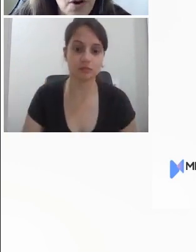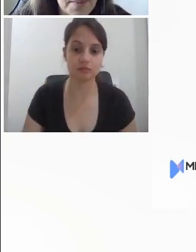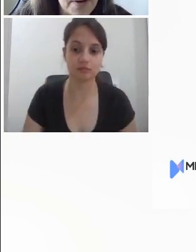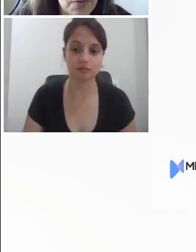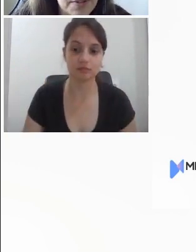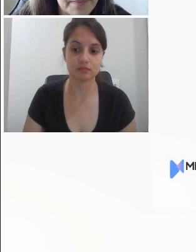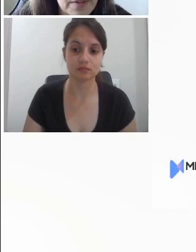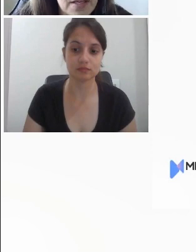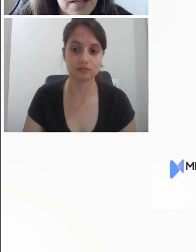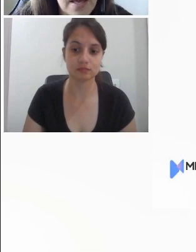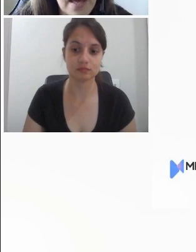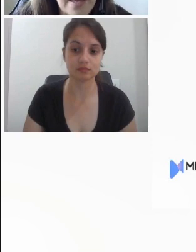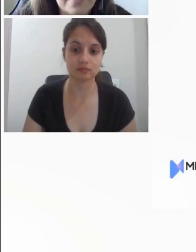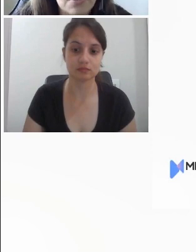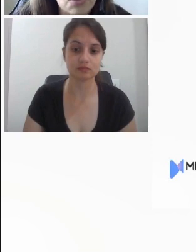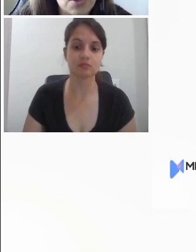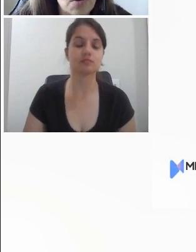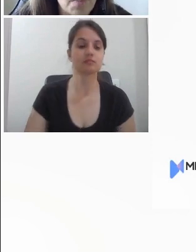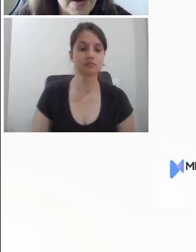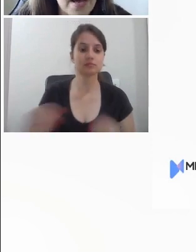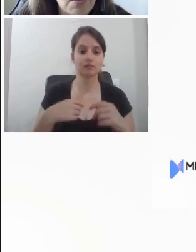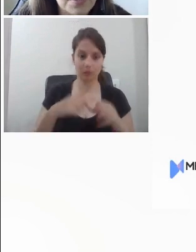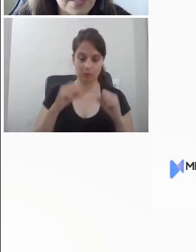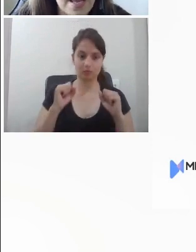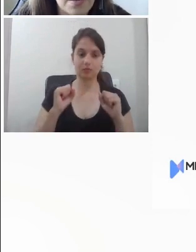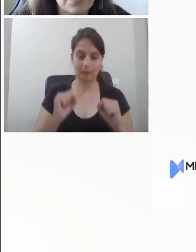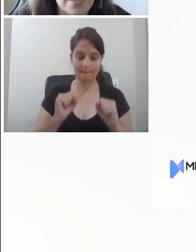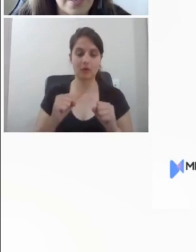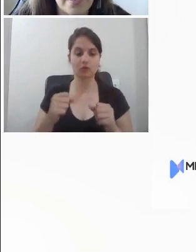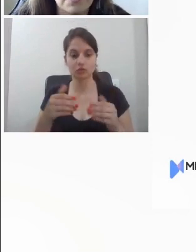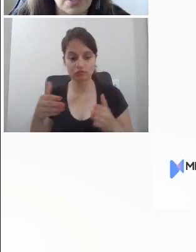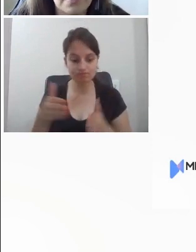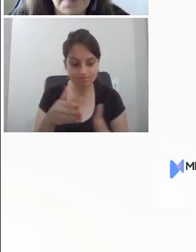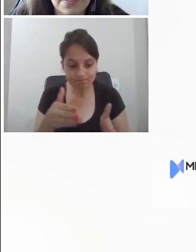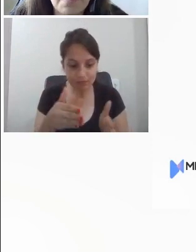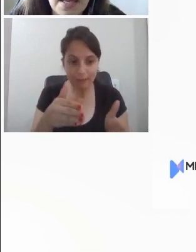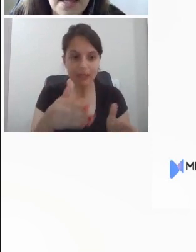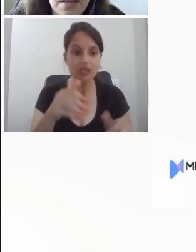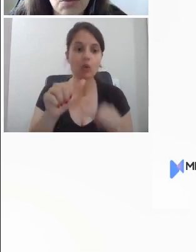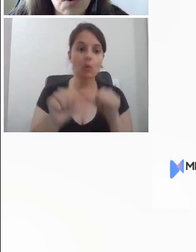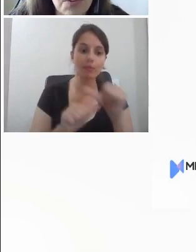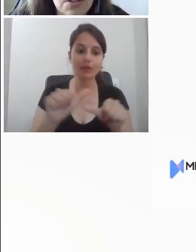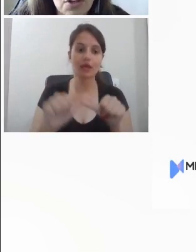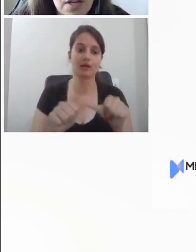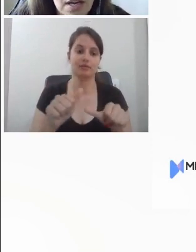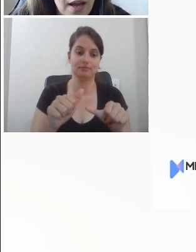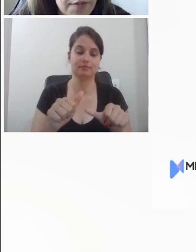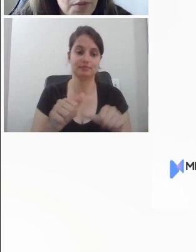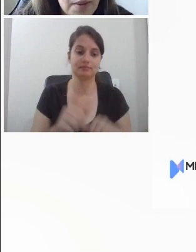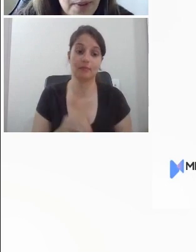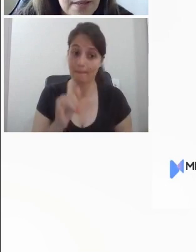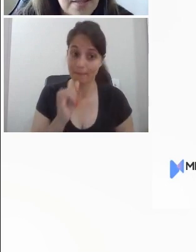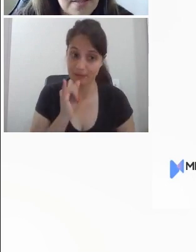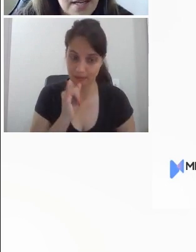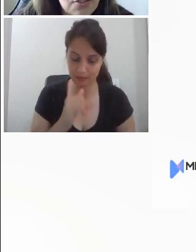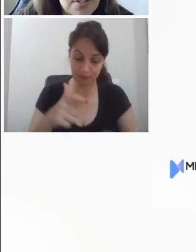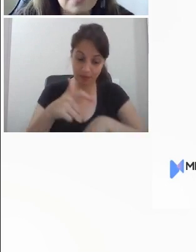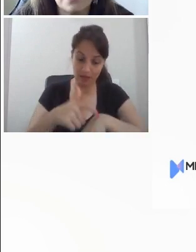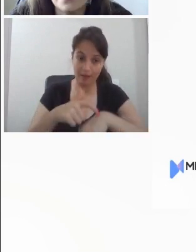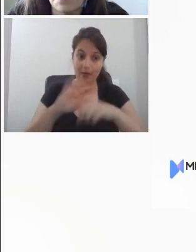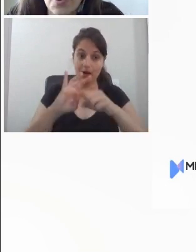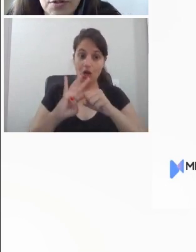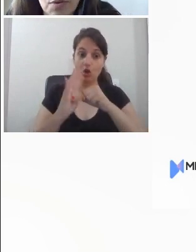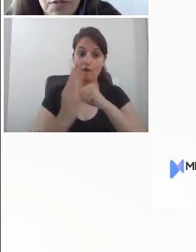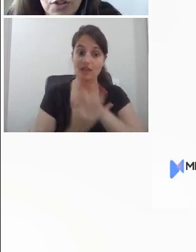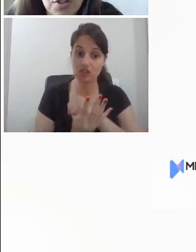de uma hora para outra eh se a gente acompanhar o cenário da da pandemia né do covid haviam empresas antes